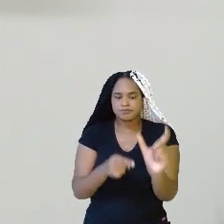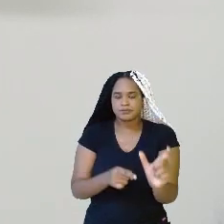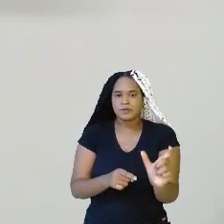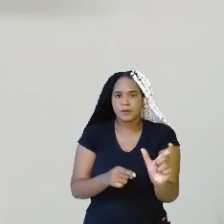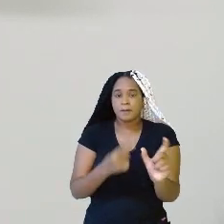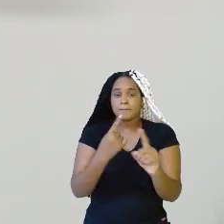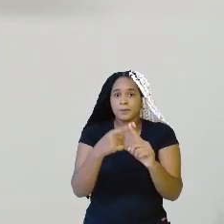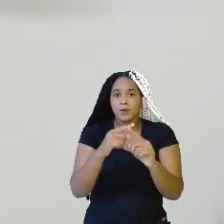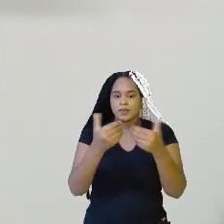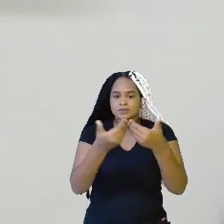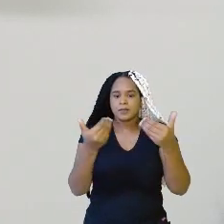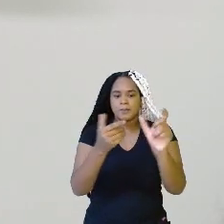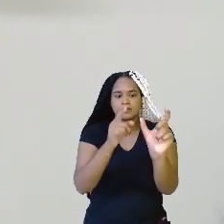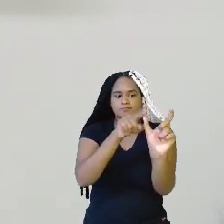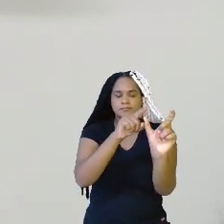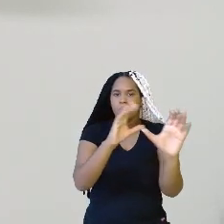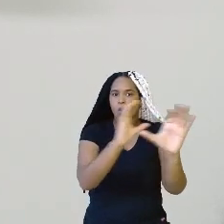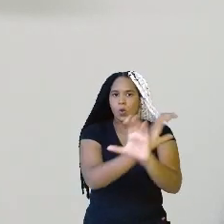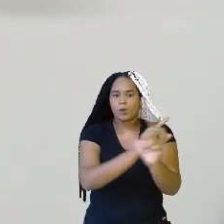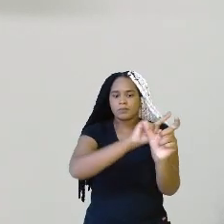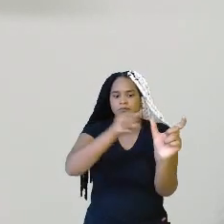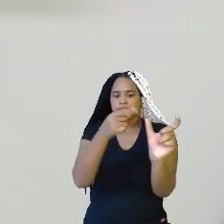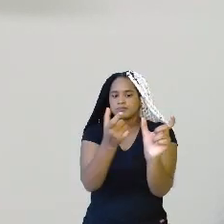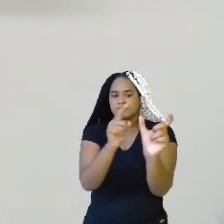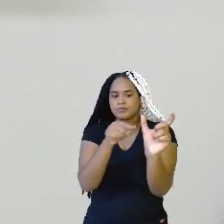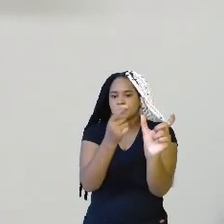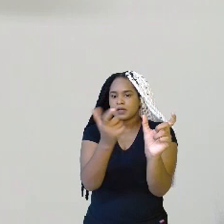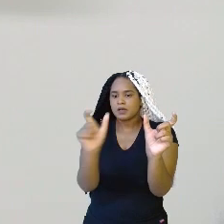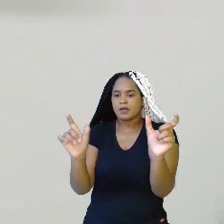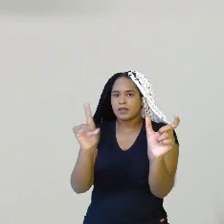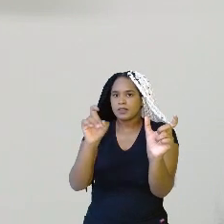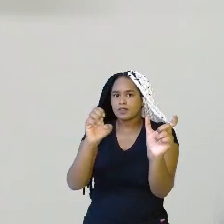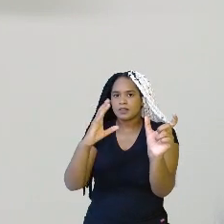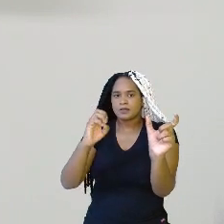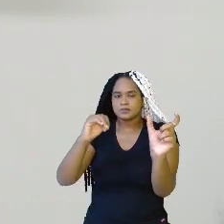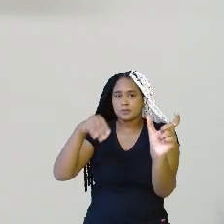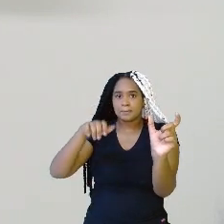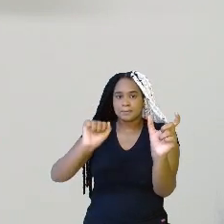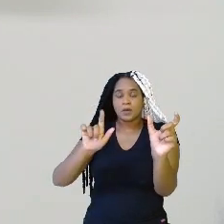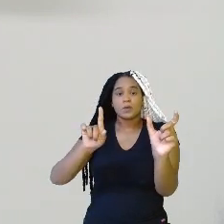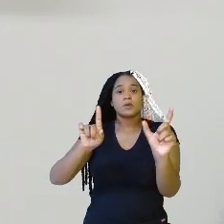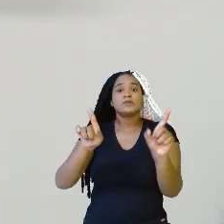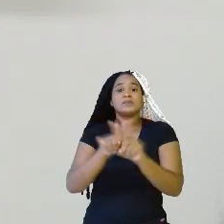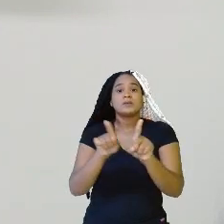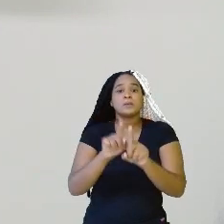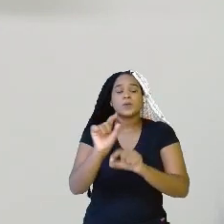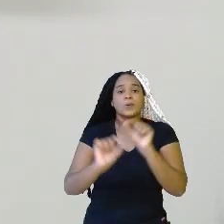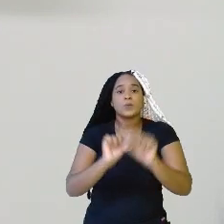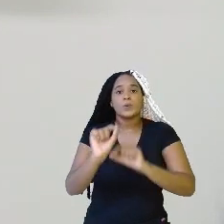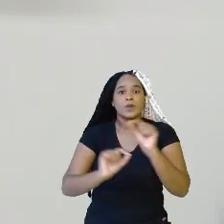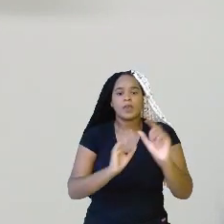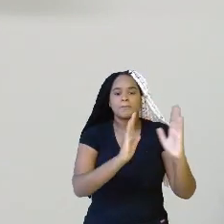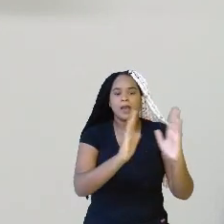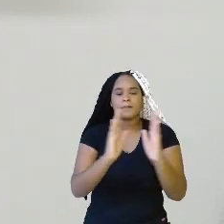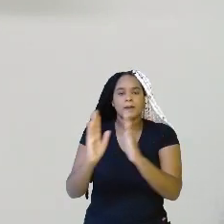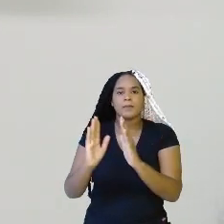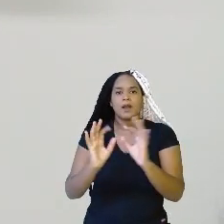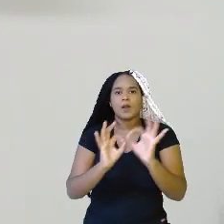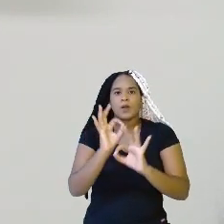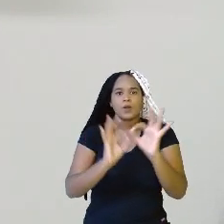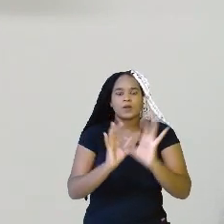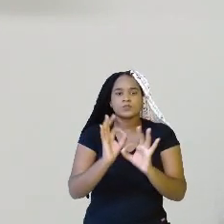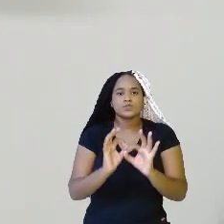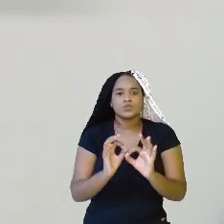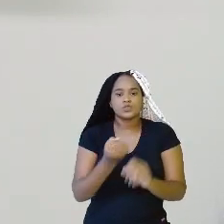parte inteira da decimal. Temos que observar a ordem dos números, unidade com